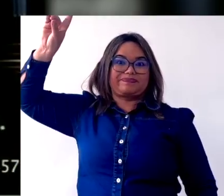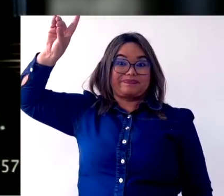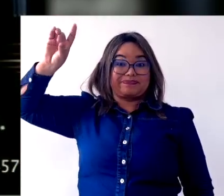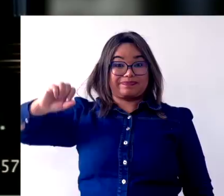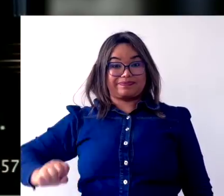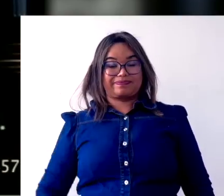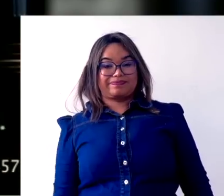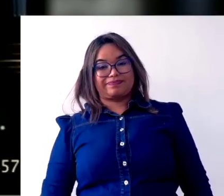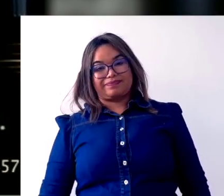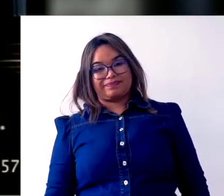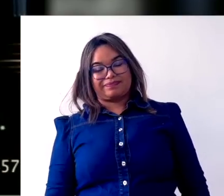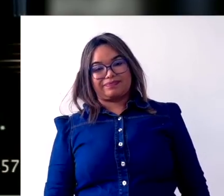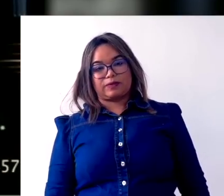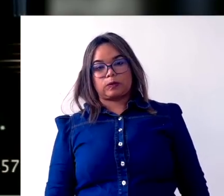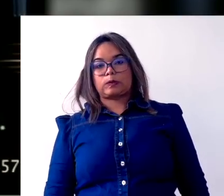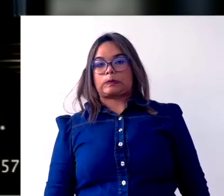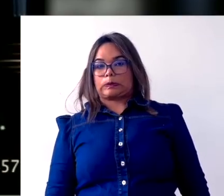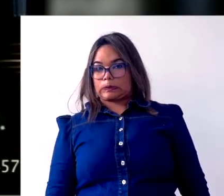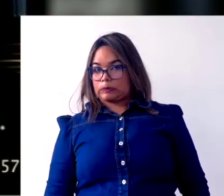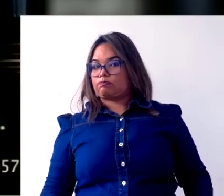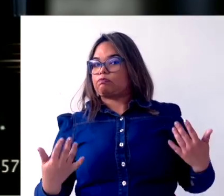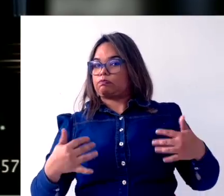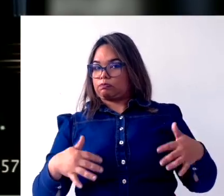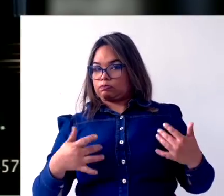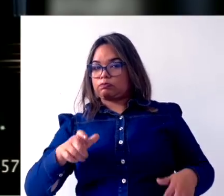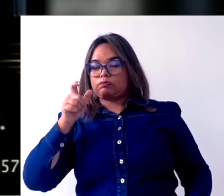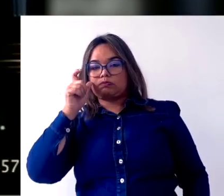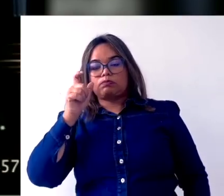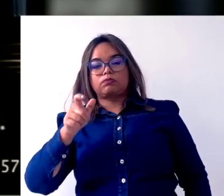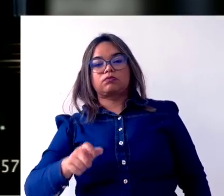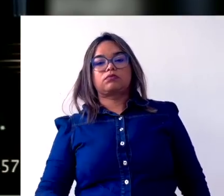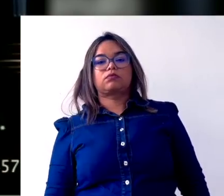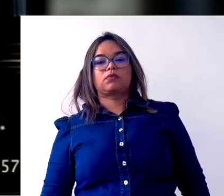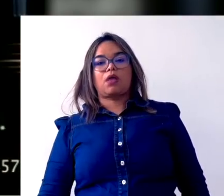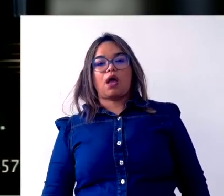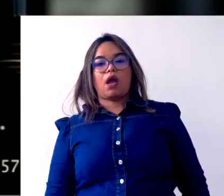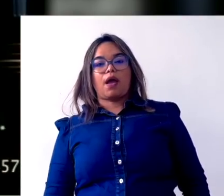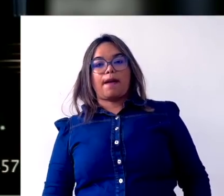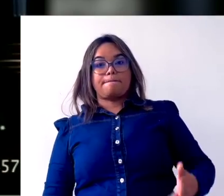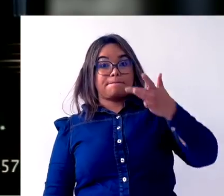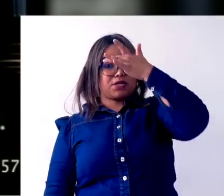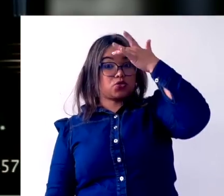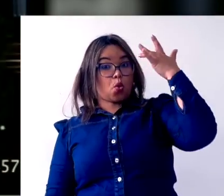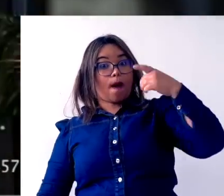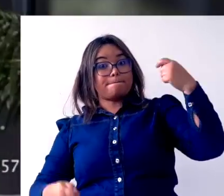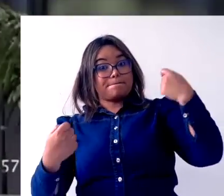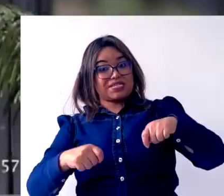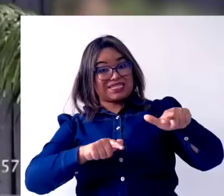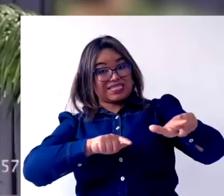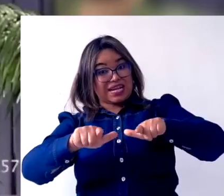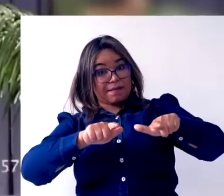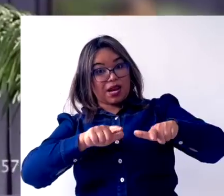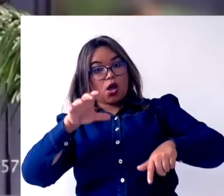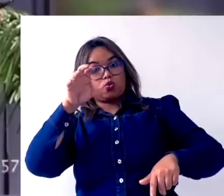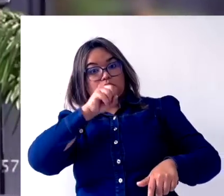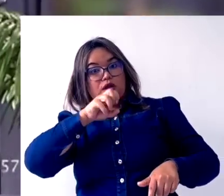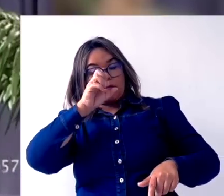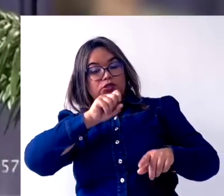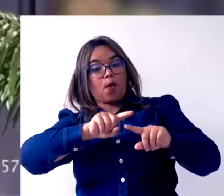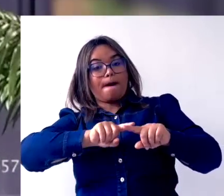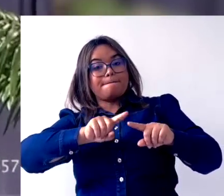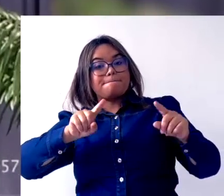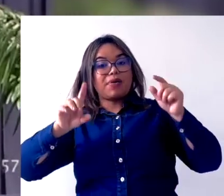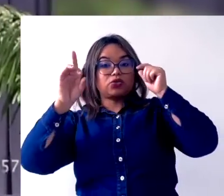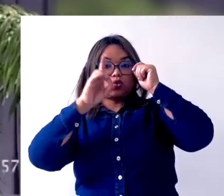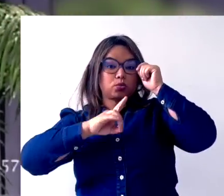Isso é interessante. Eles devem trabalhar nesse dia, o sábado, mas o dia do Senhor eles devem especialmente honrar. Agora, isso